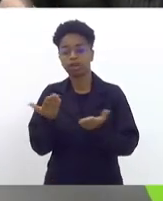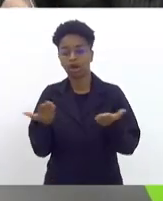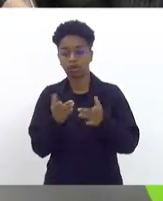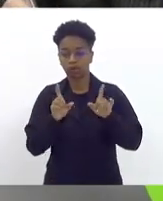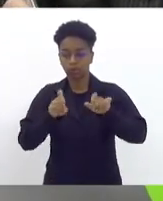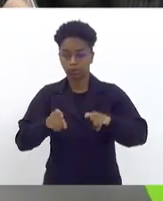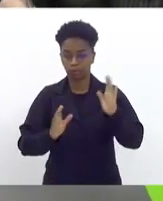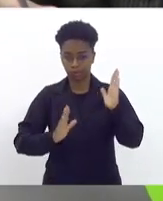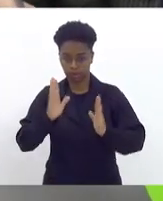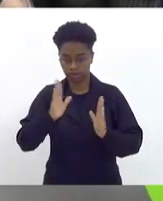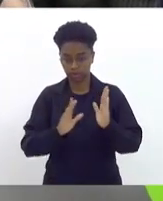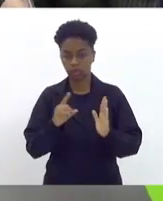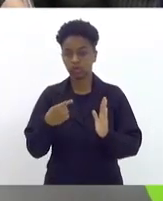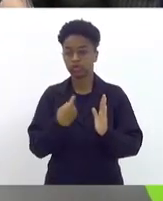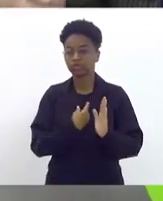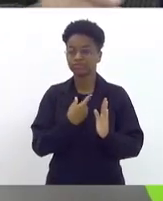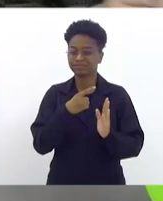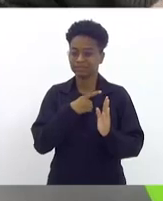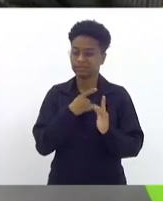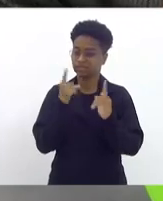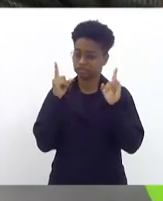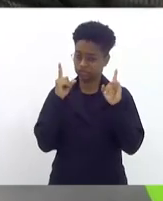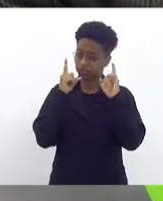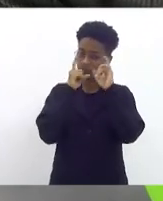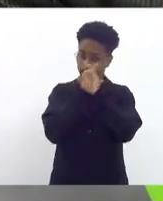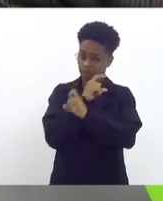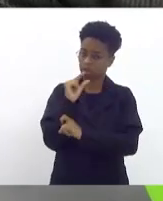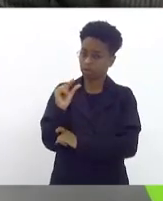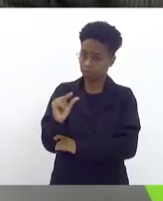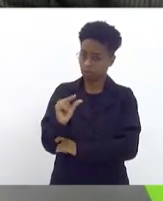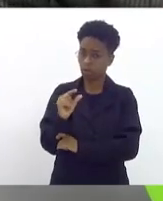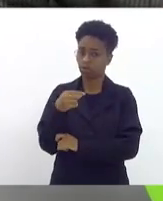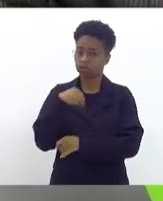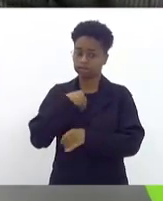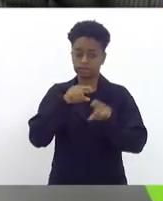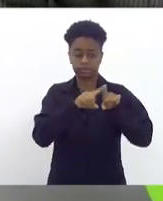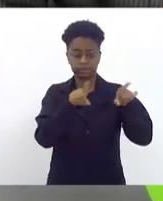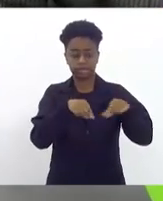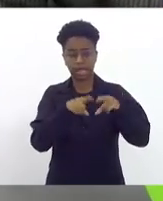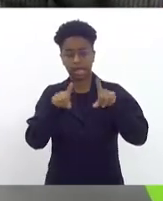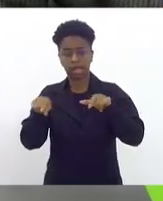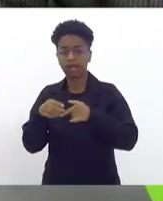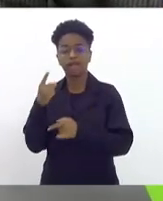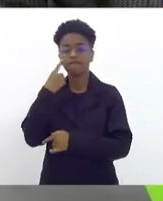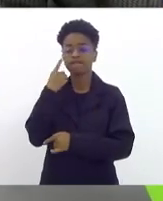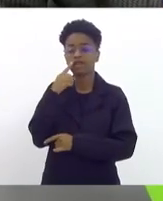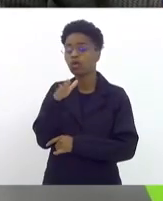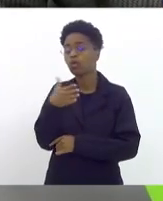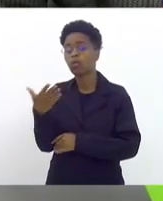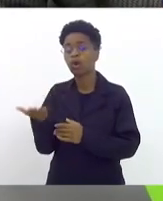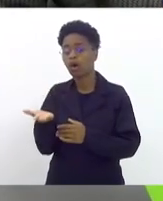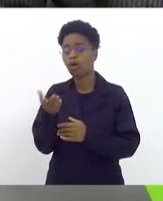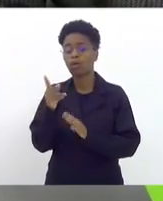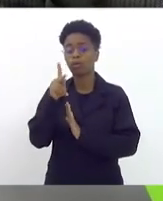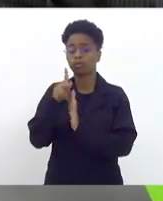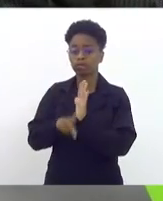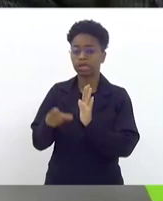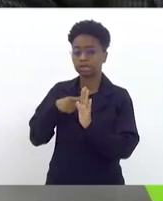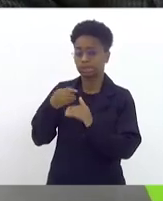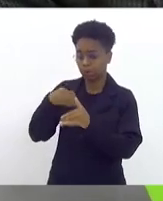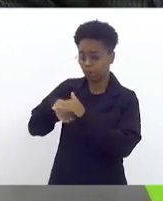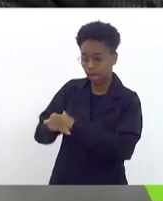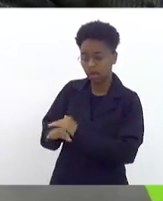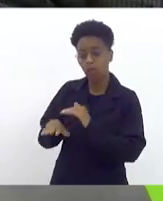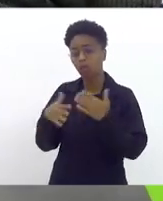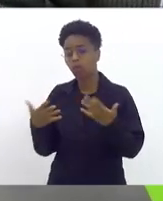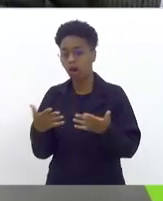nós tivemos aquela dificuldade nos nossos gabinetes de verificar Quais os projetos estavam no arquivados